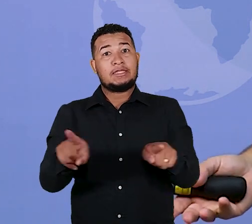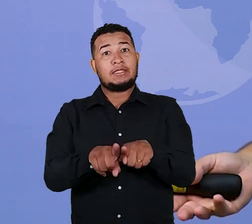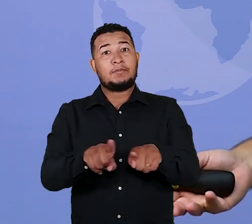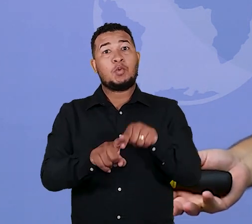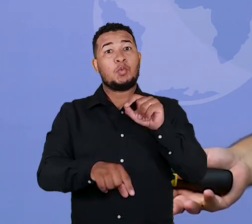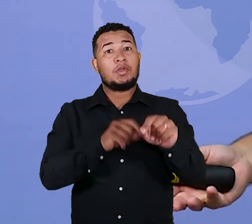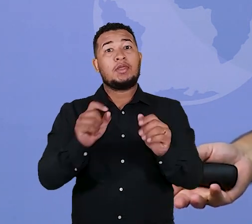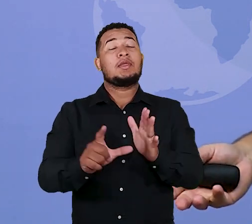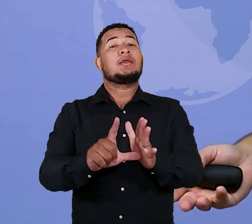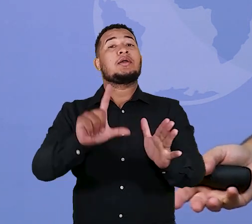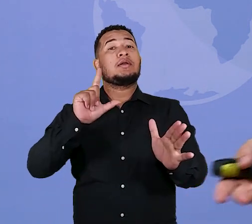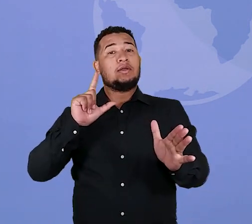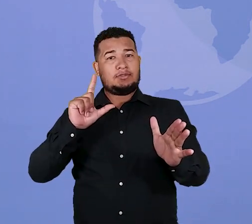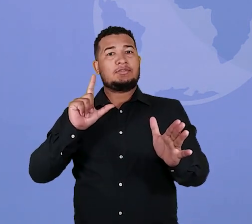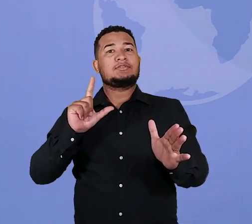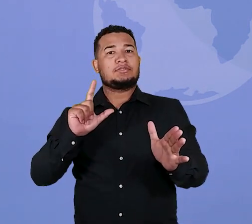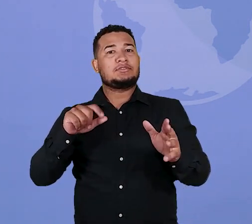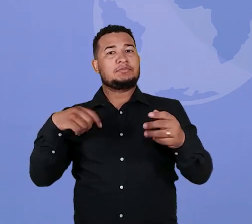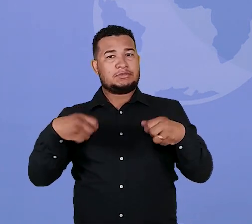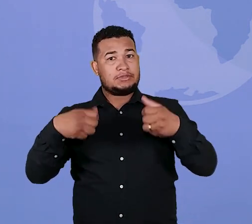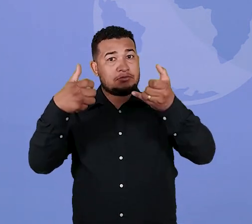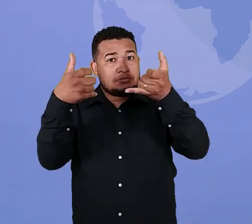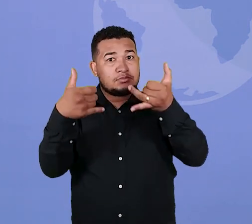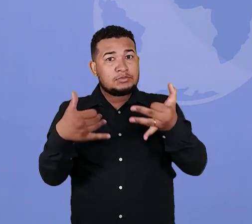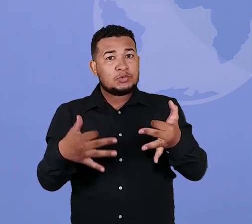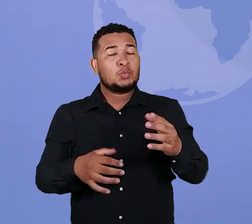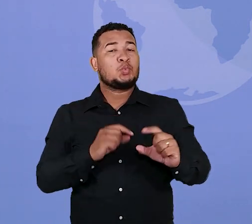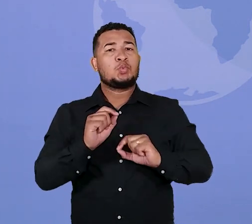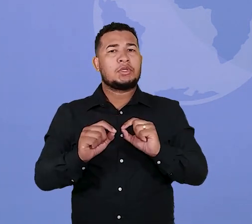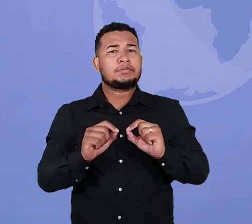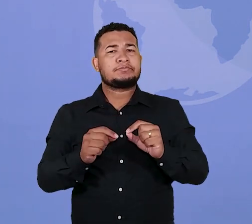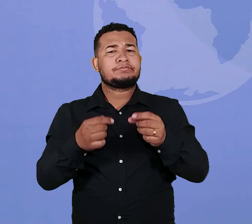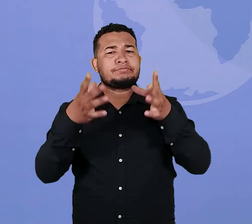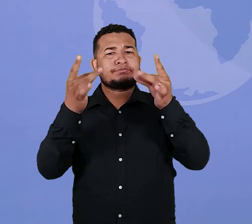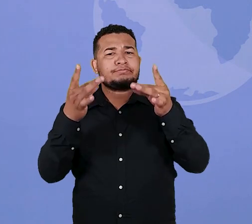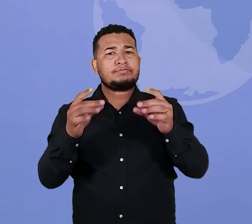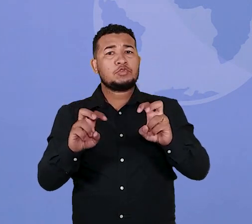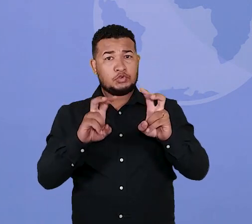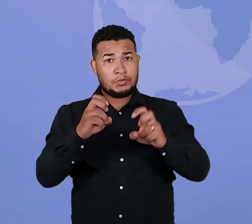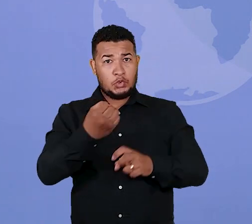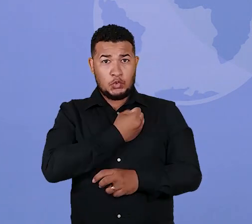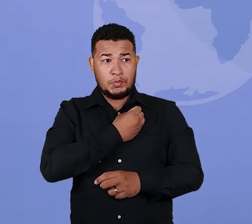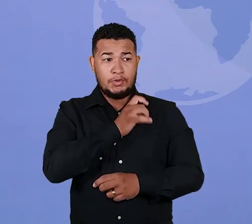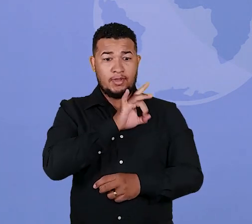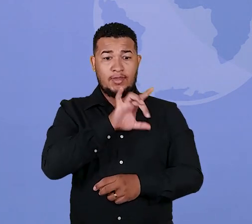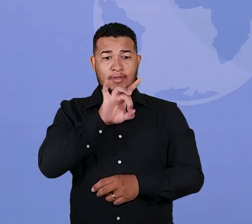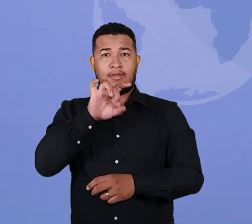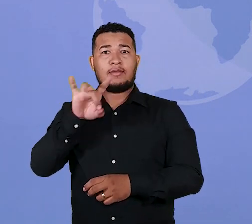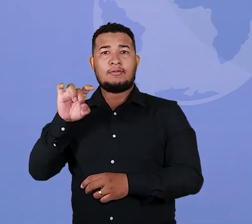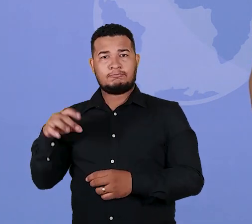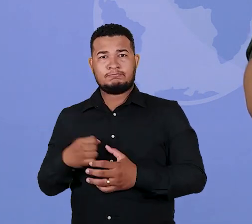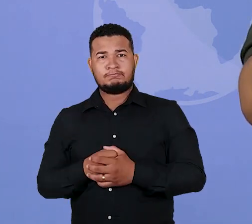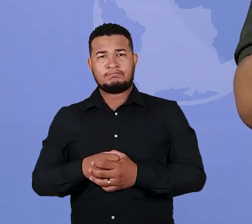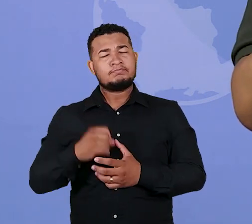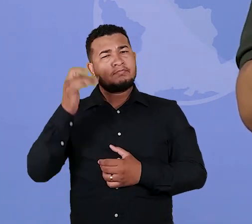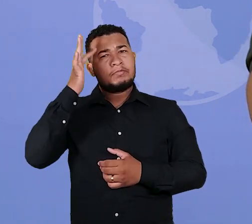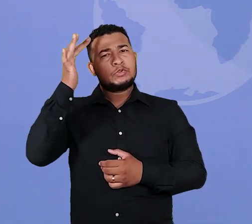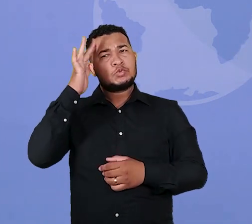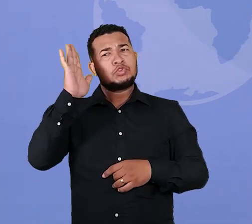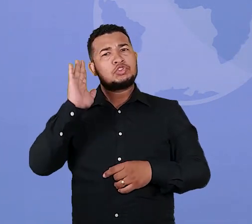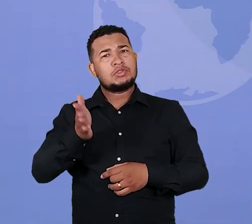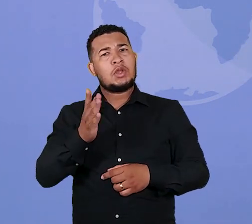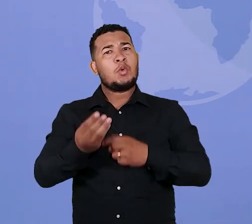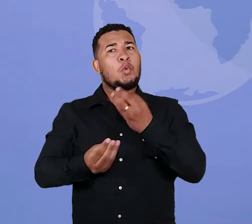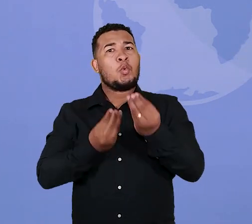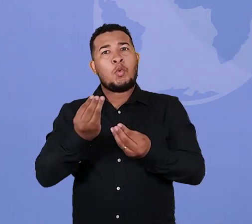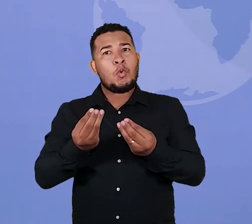Precisamos então falar, antes de começar conjuntos numéricos, um pouquinho sobre os números. Você já parou para pensar